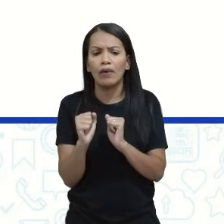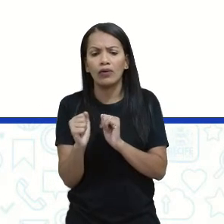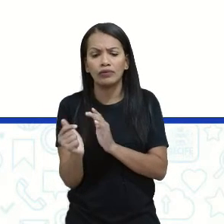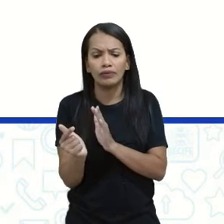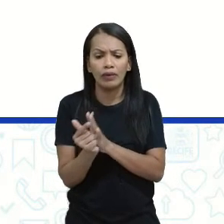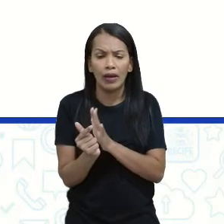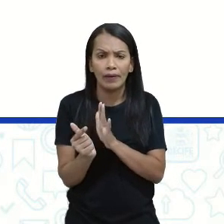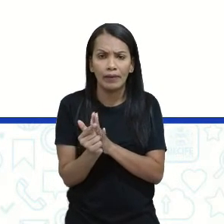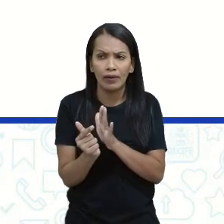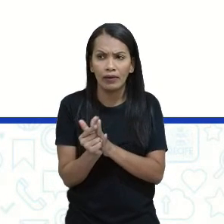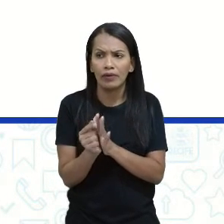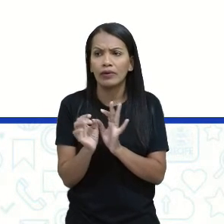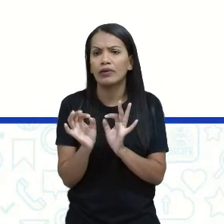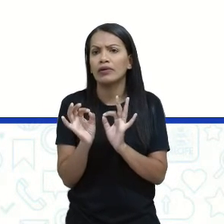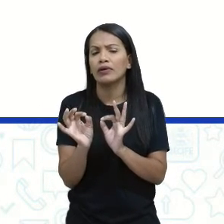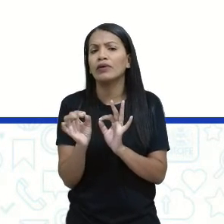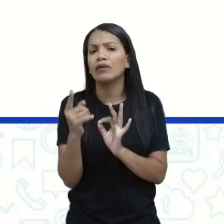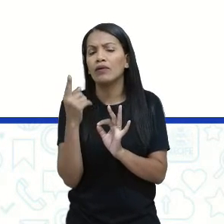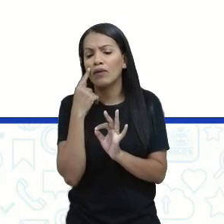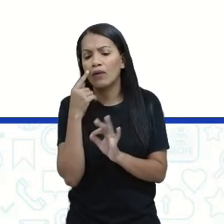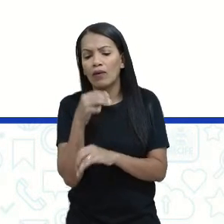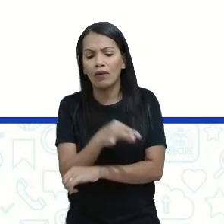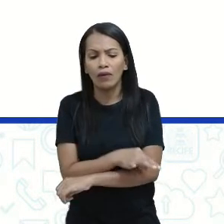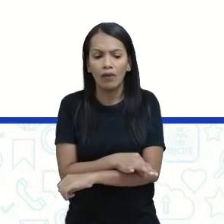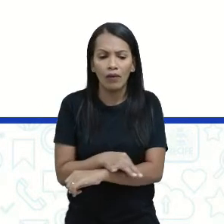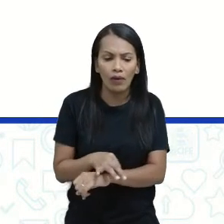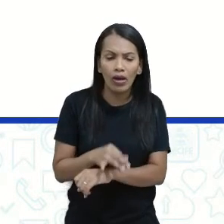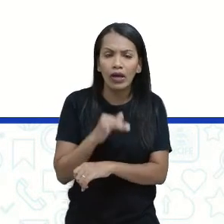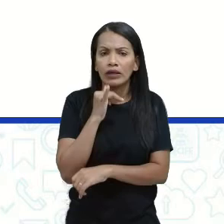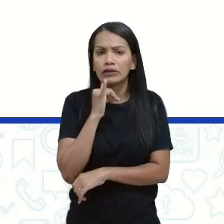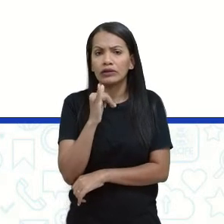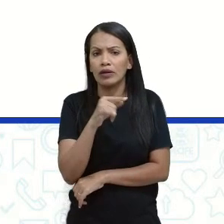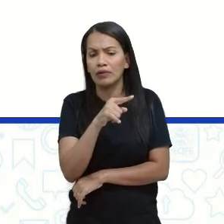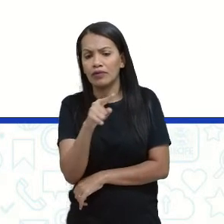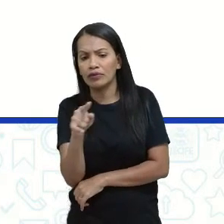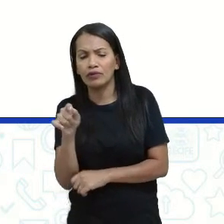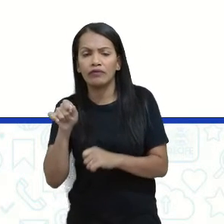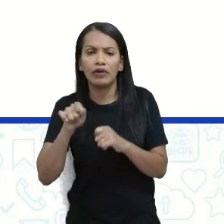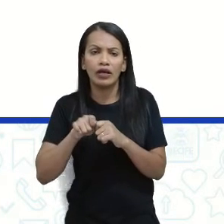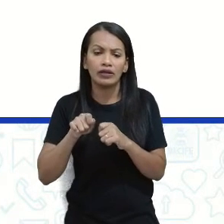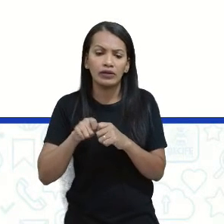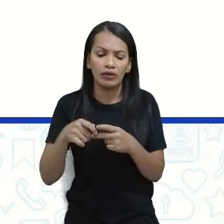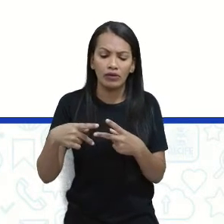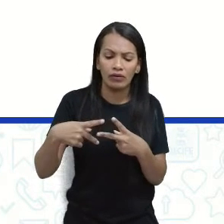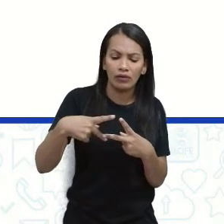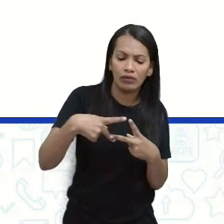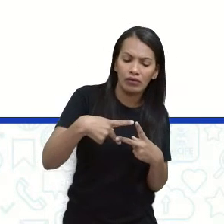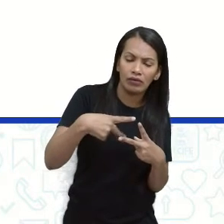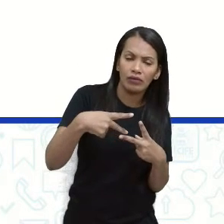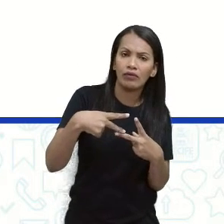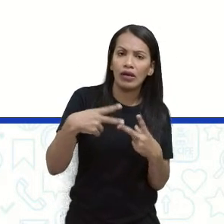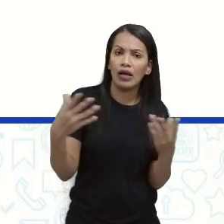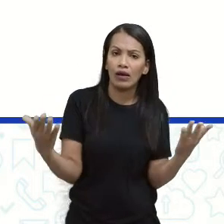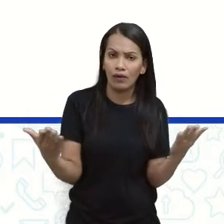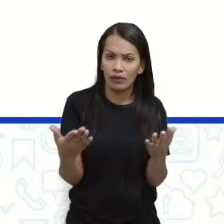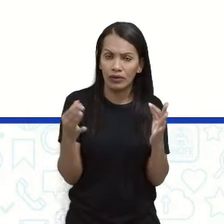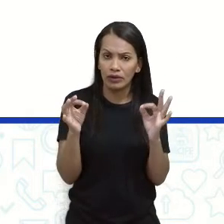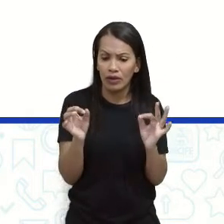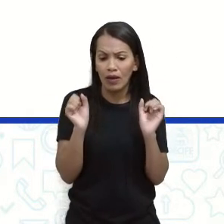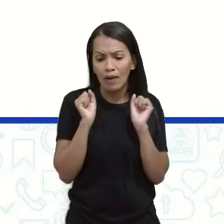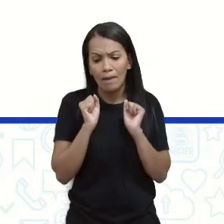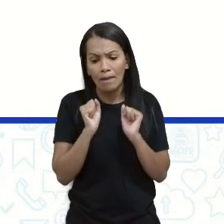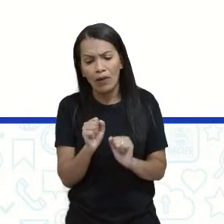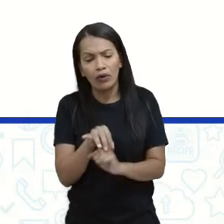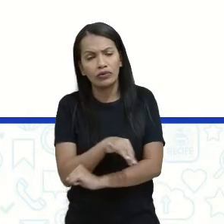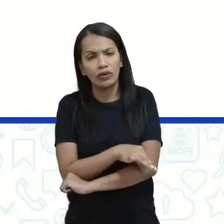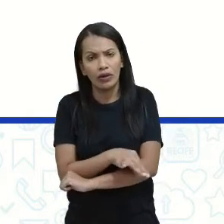nesse momento, e com algumas medidas que eu vou dizer para vocês, você vai montar esse triângulo retângulo que eu vou colocar agora. Então pode pegar uma reguinha